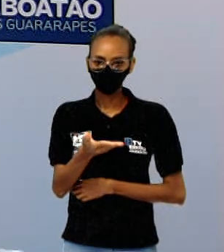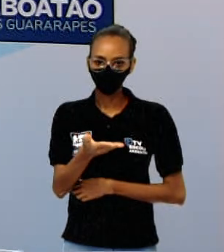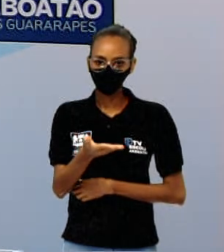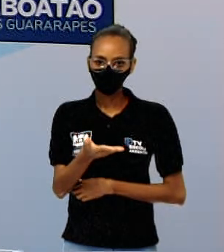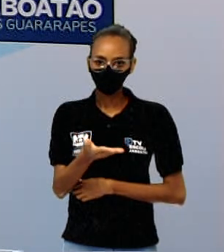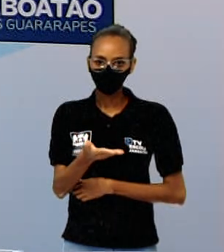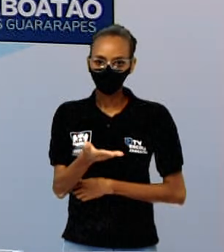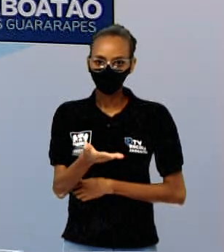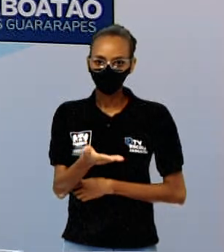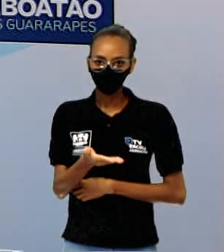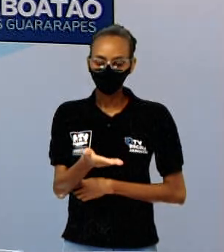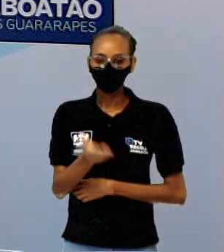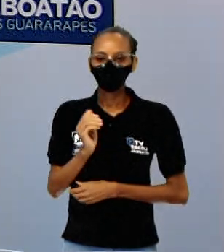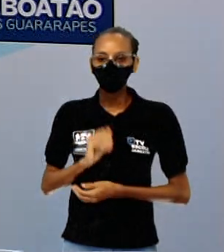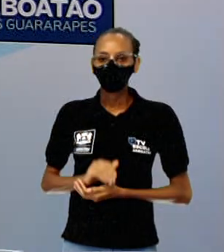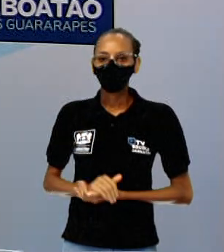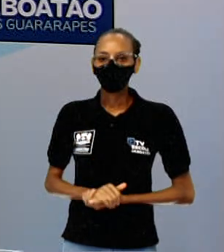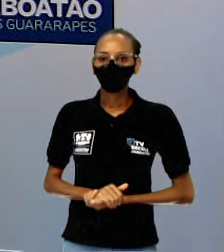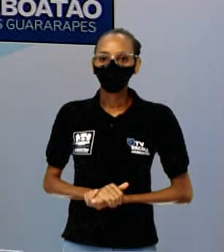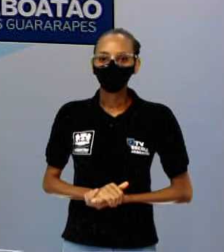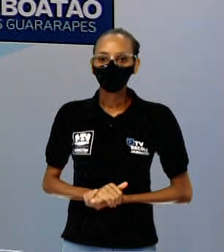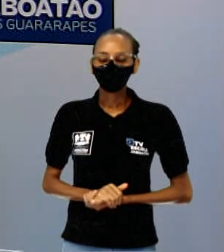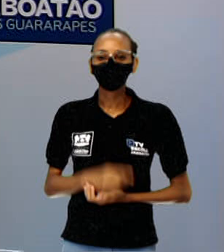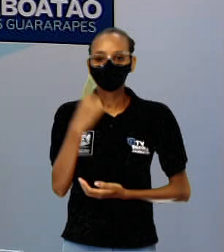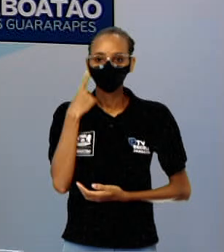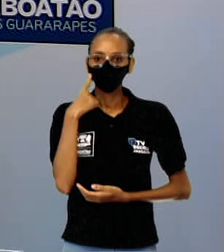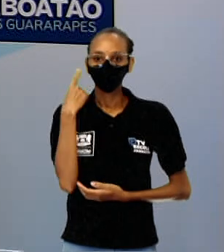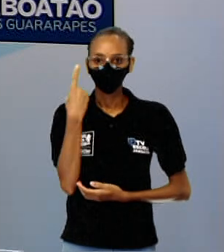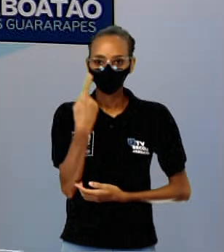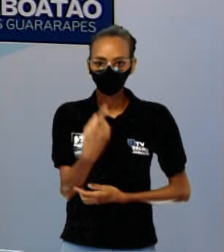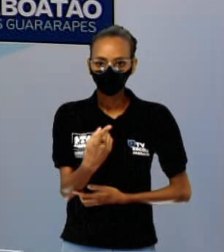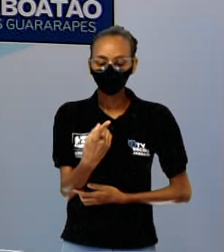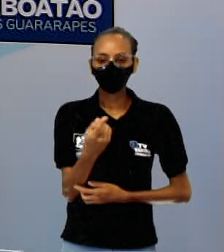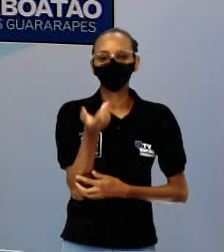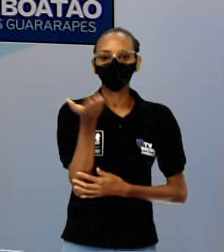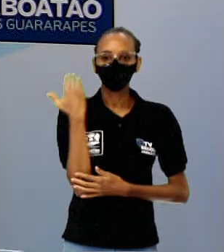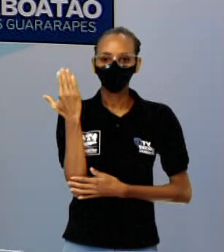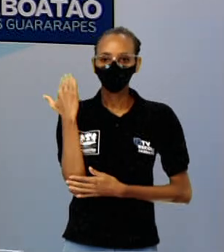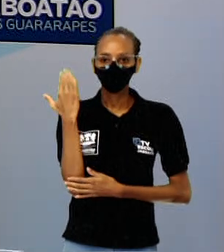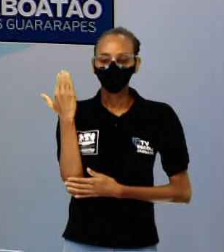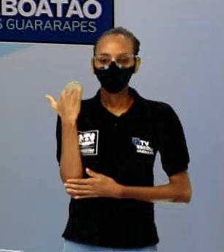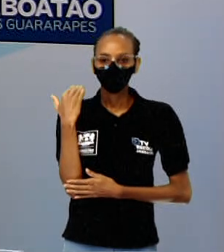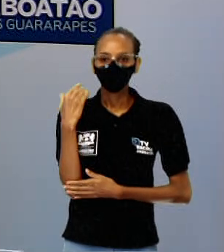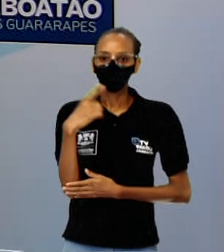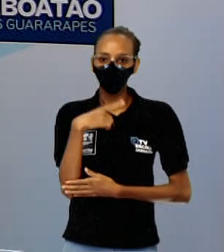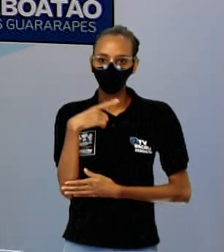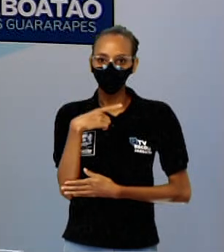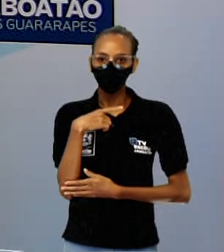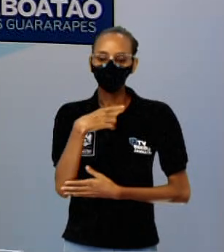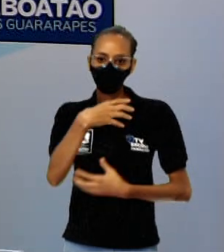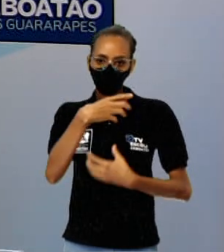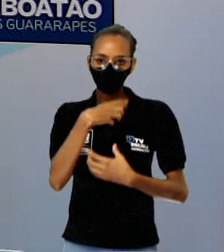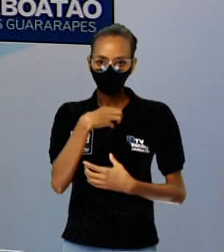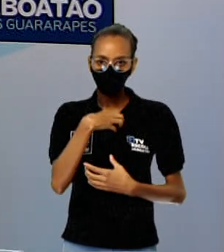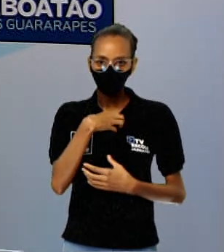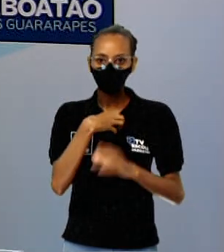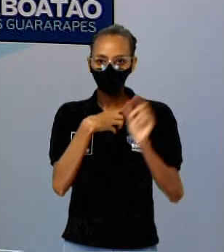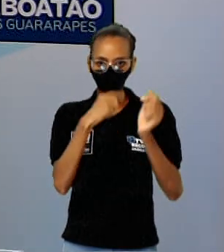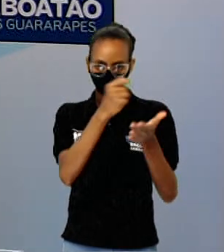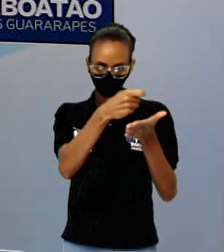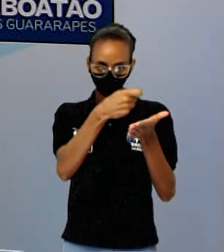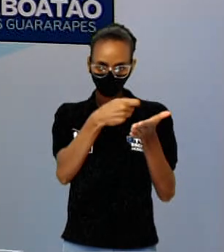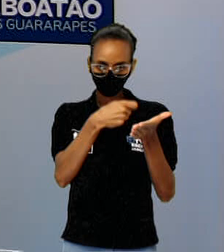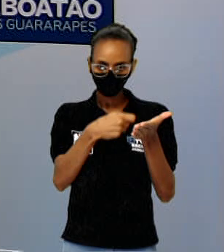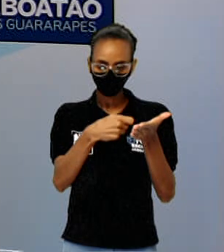fly, give e swim. Vocês podem ver que no passado eles colocam de um jeito, certo? É escrito de um